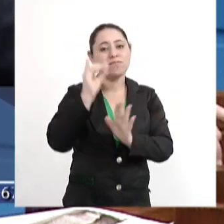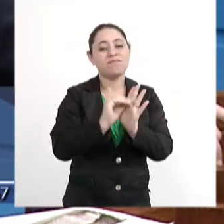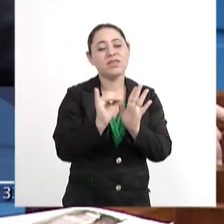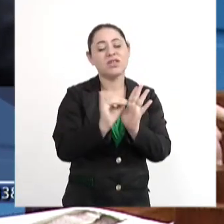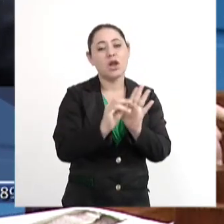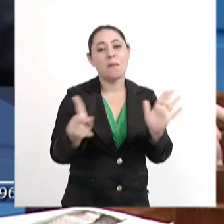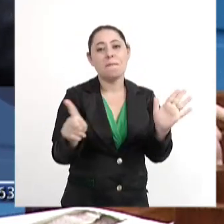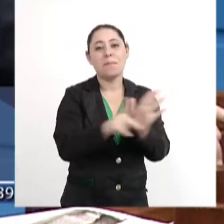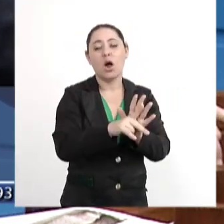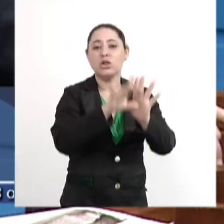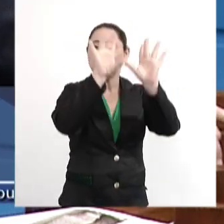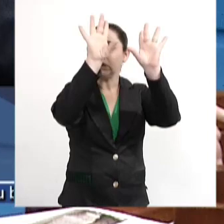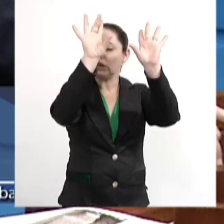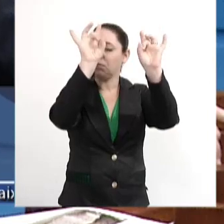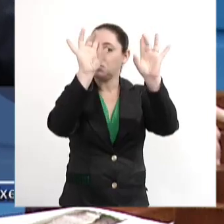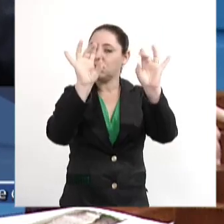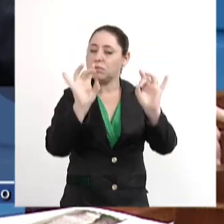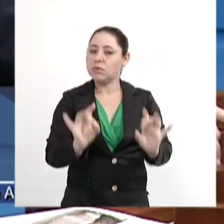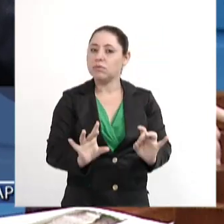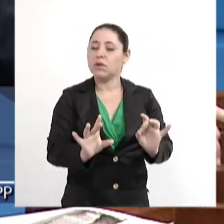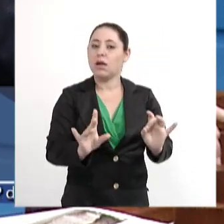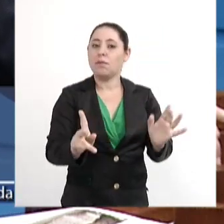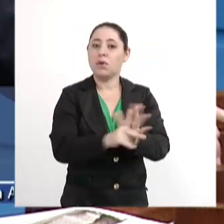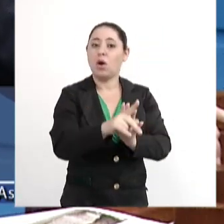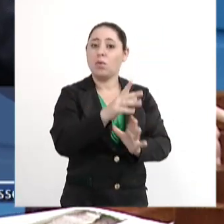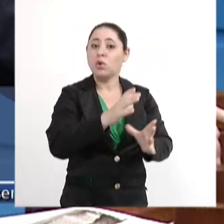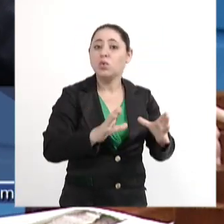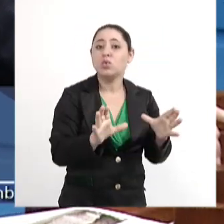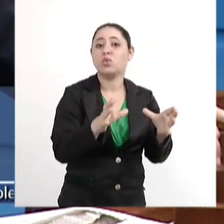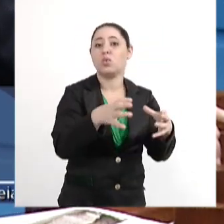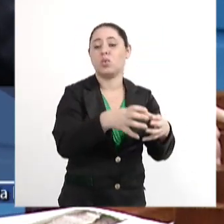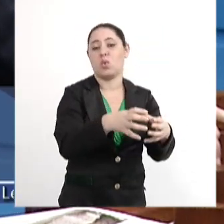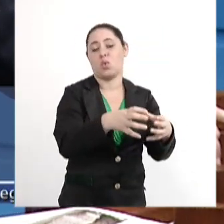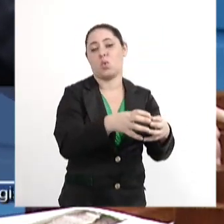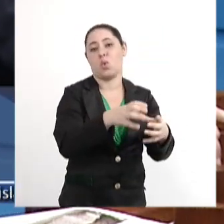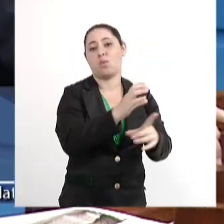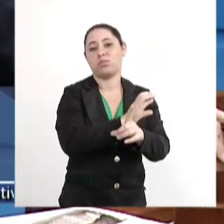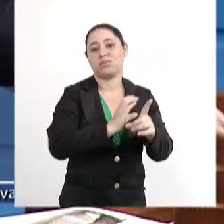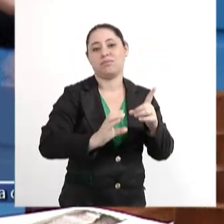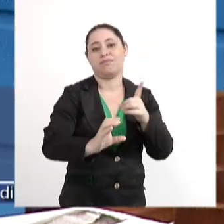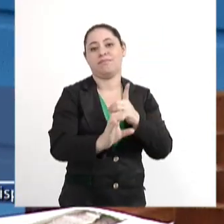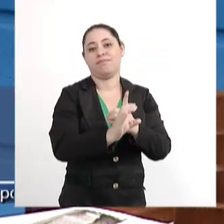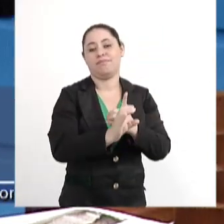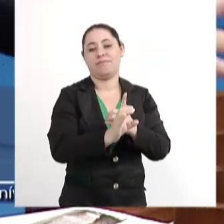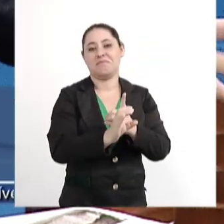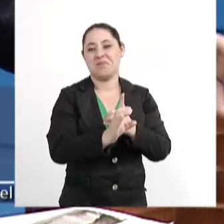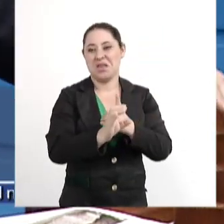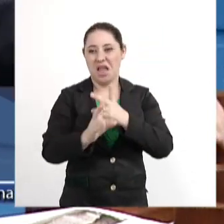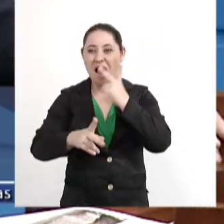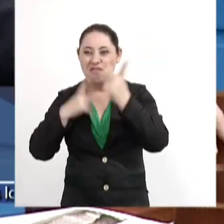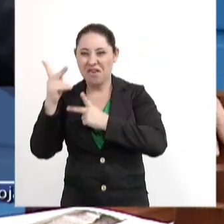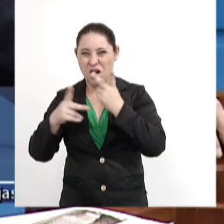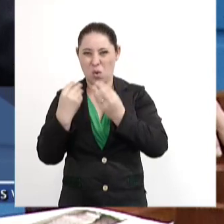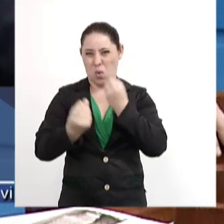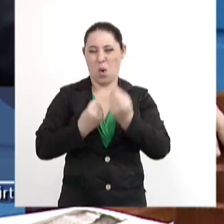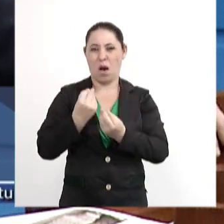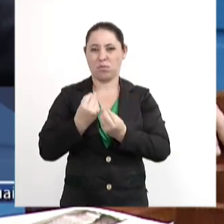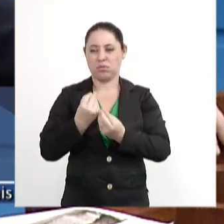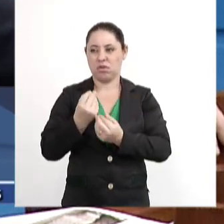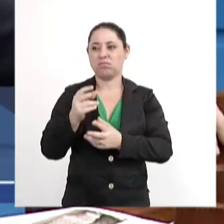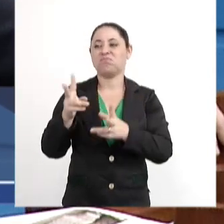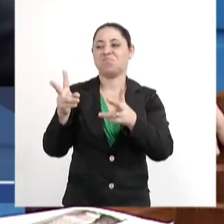das especificidades dessas comunidades. Pela fala que fez, deu